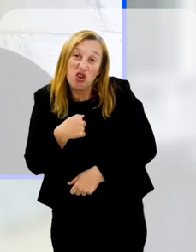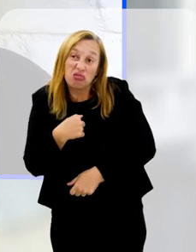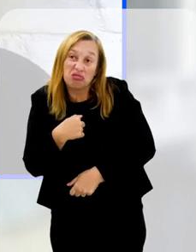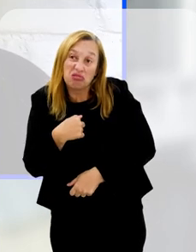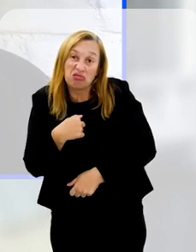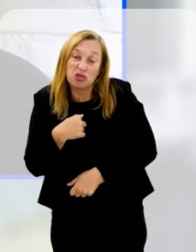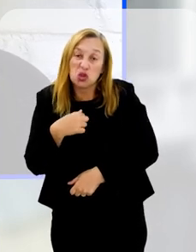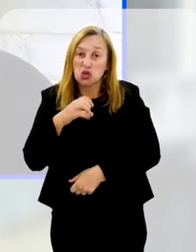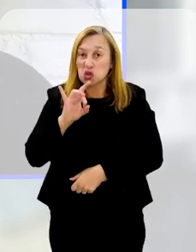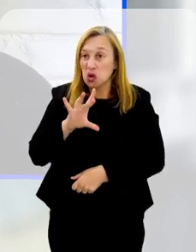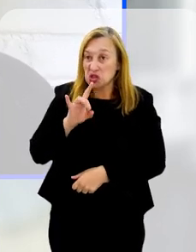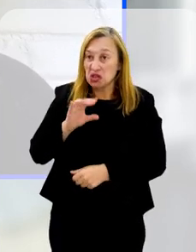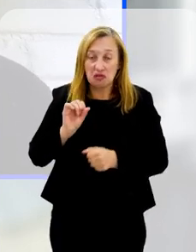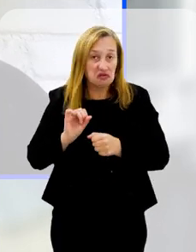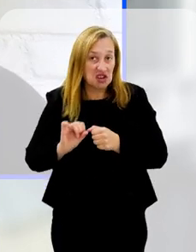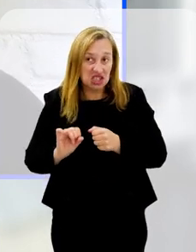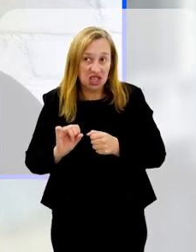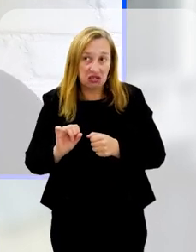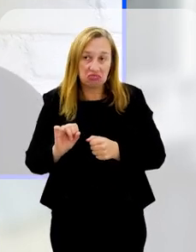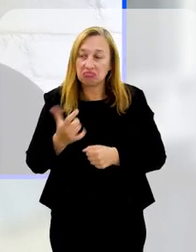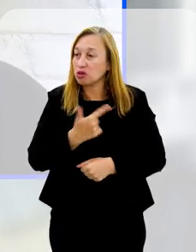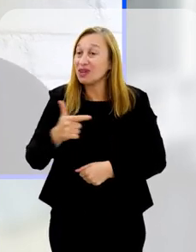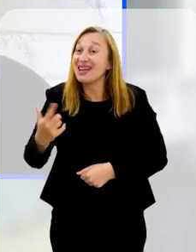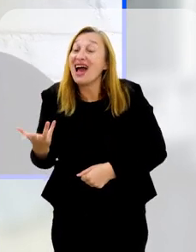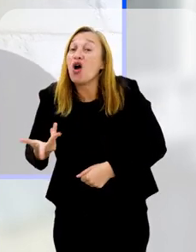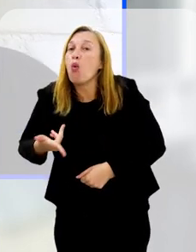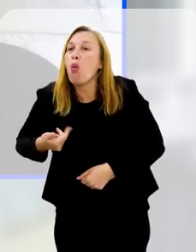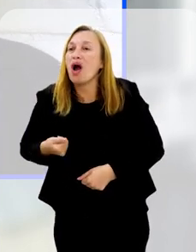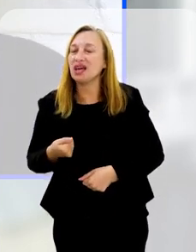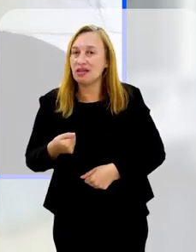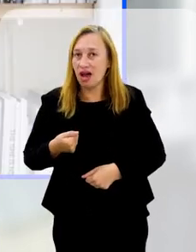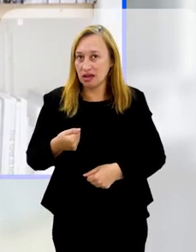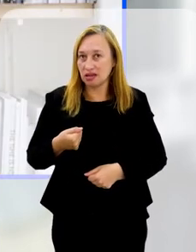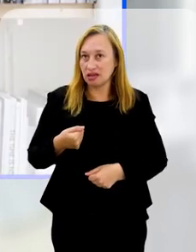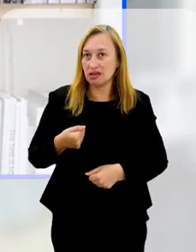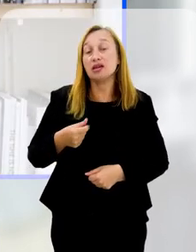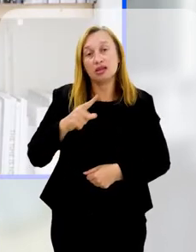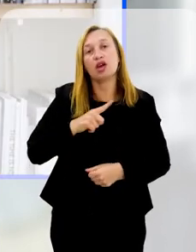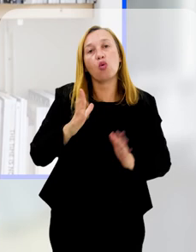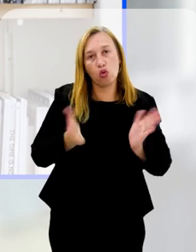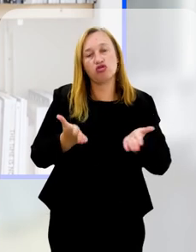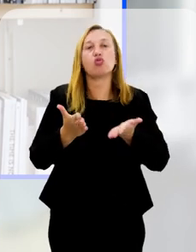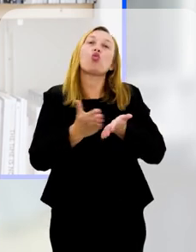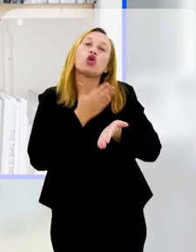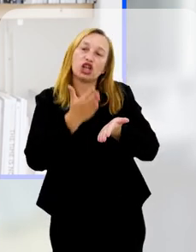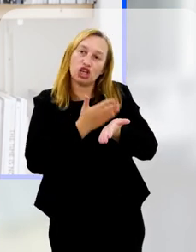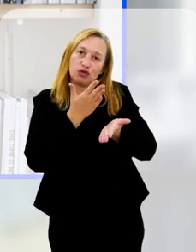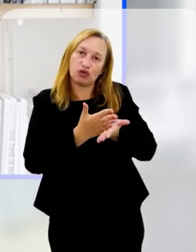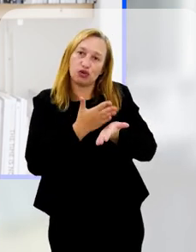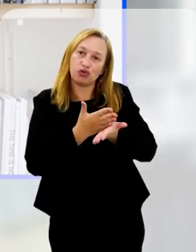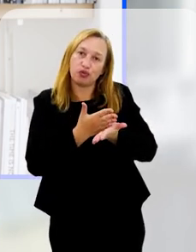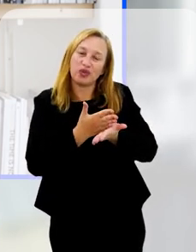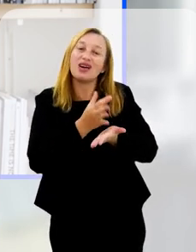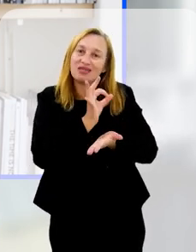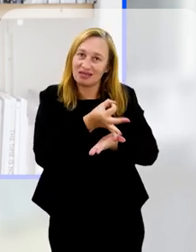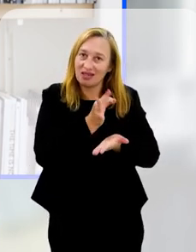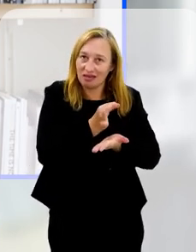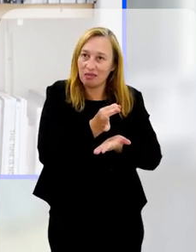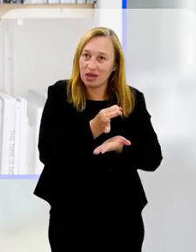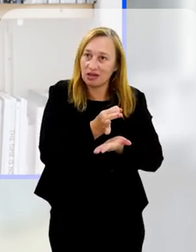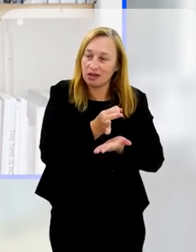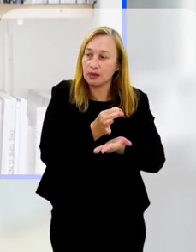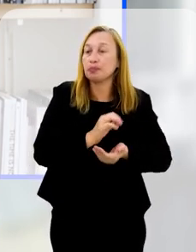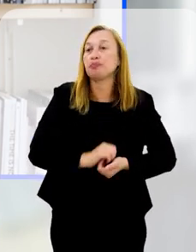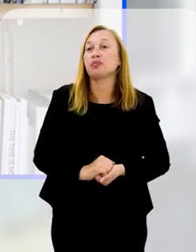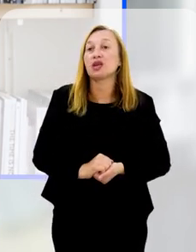se eu fizesse sozinho, talvez não tivesse a qualidade narrativa. Não, talvez não, certamente não teria a qualidade narrativa